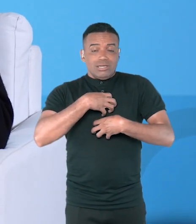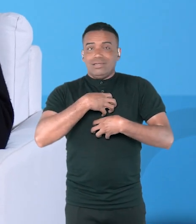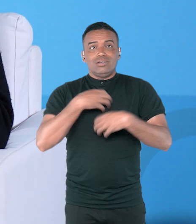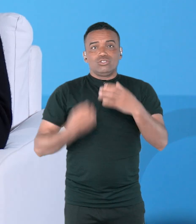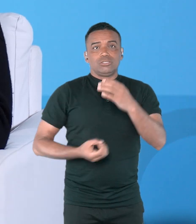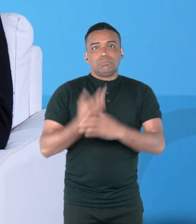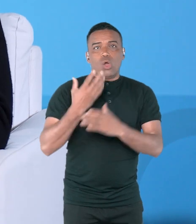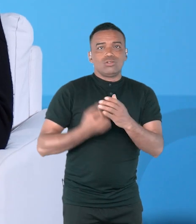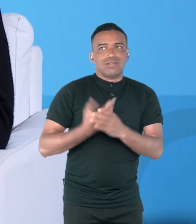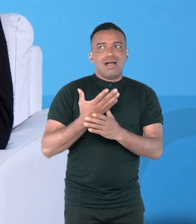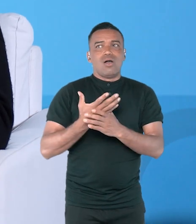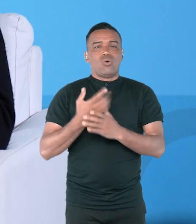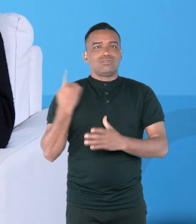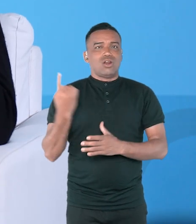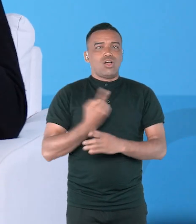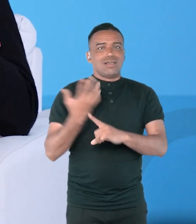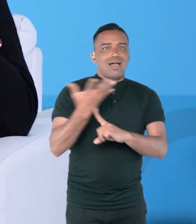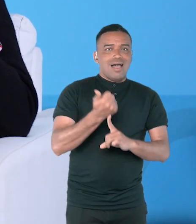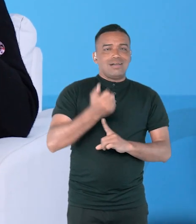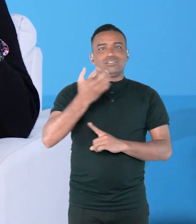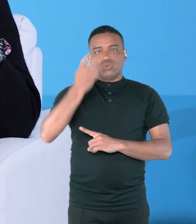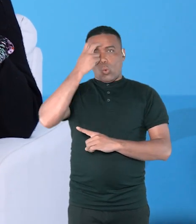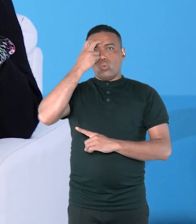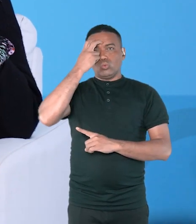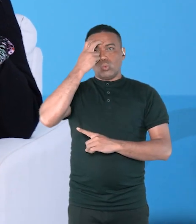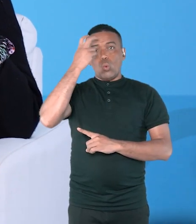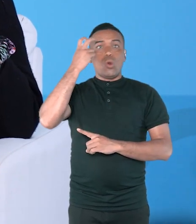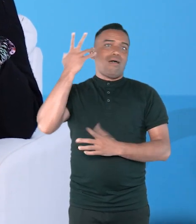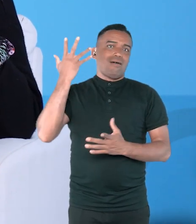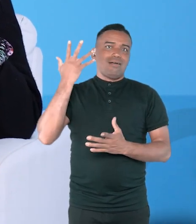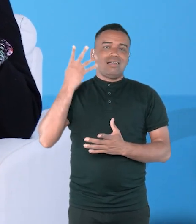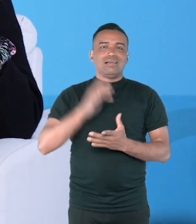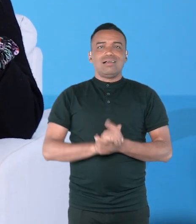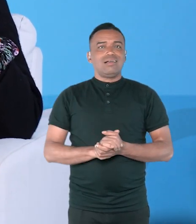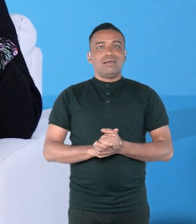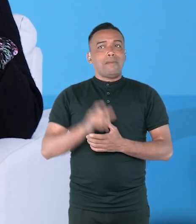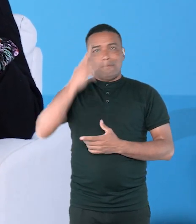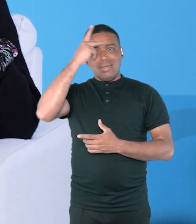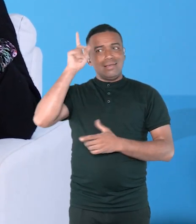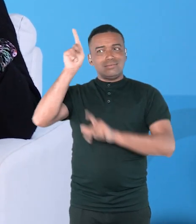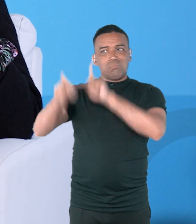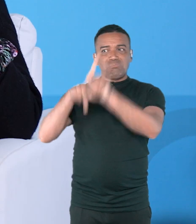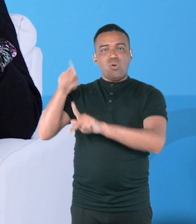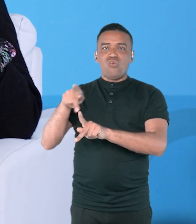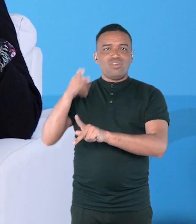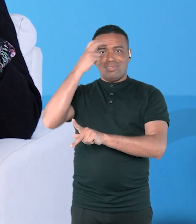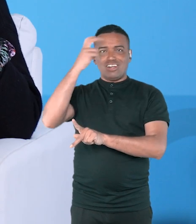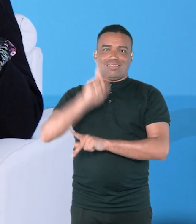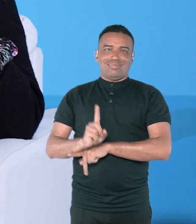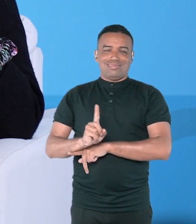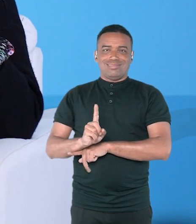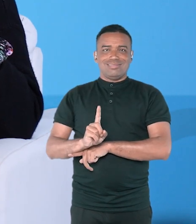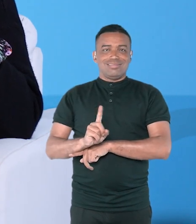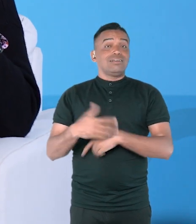modos de produção da nossa cultura que tentam ser populares, menosprezando a inteligência do público.